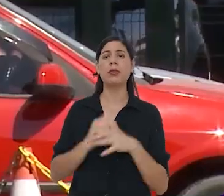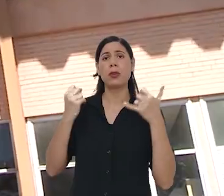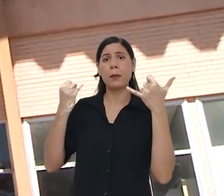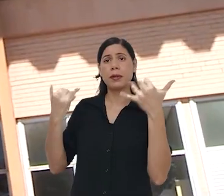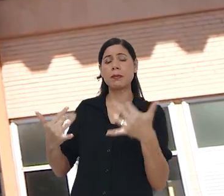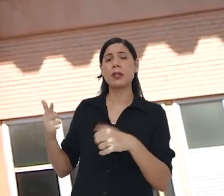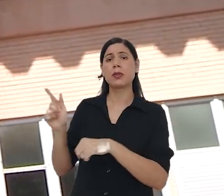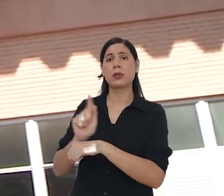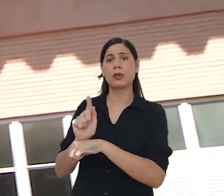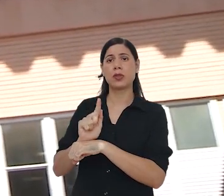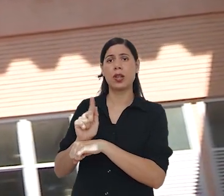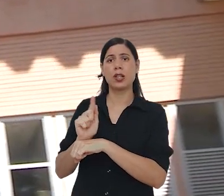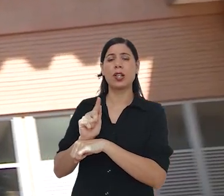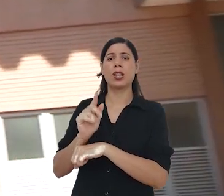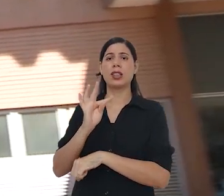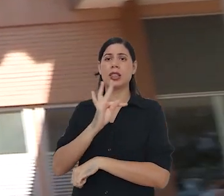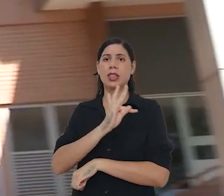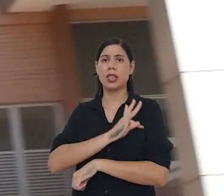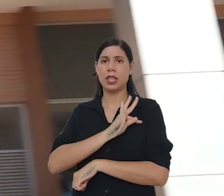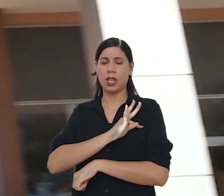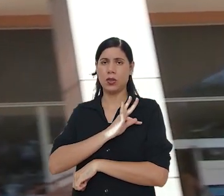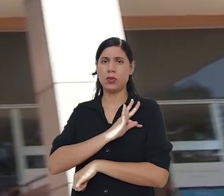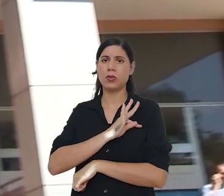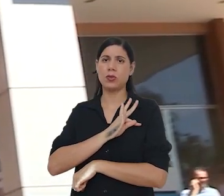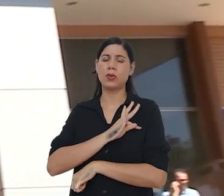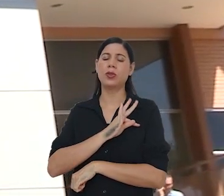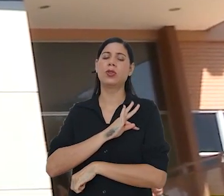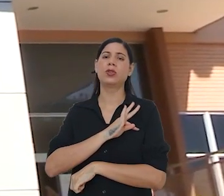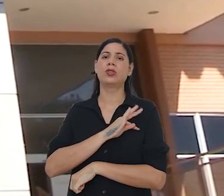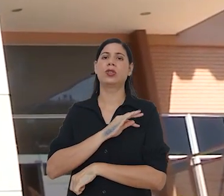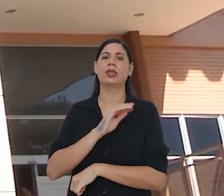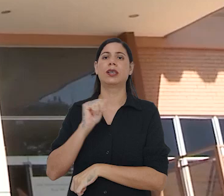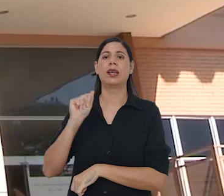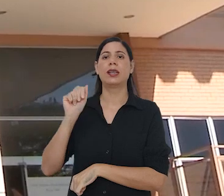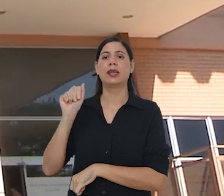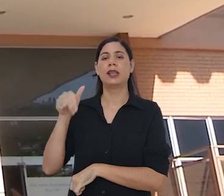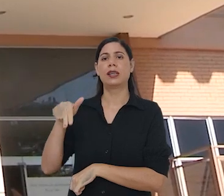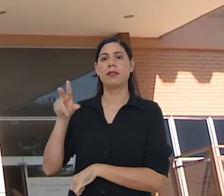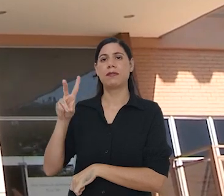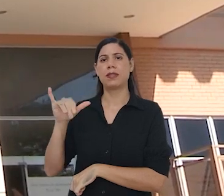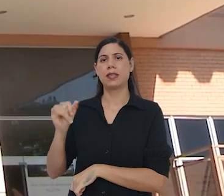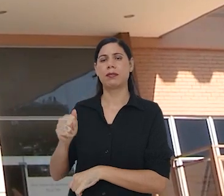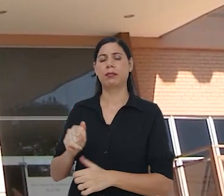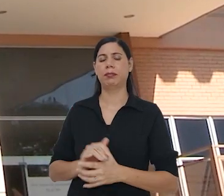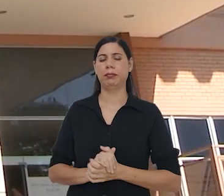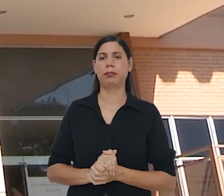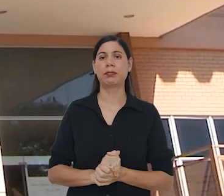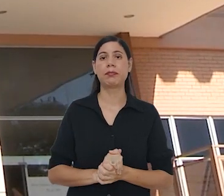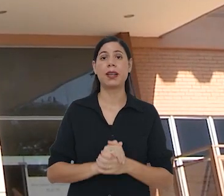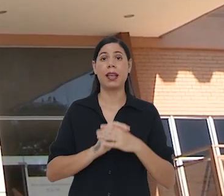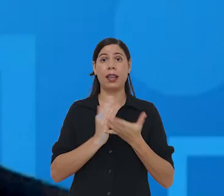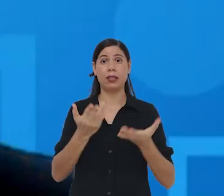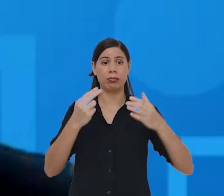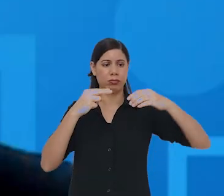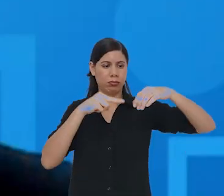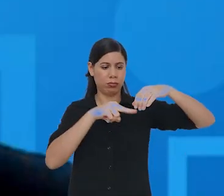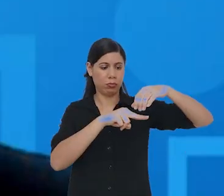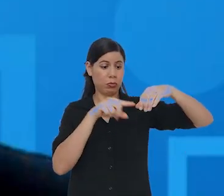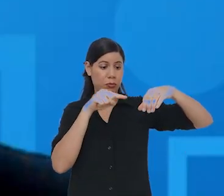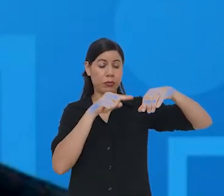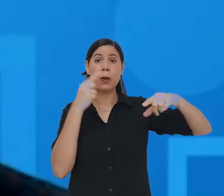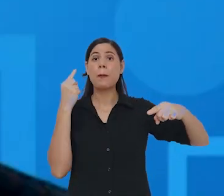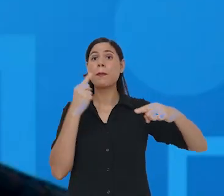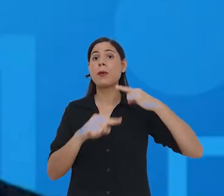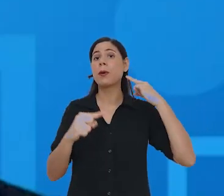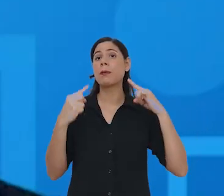Sanitária, como explica o gerente de tecnologia em equipamentos médicos da Anvisa, Anderson Almeida. As câmaras de